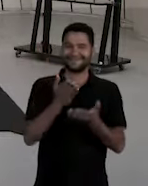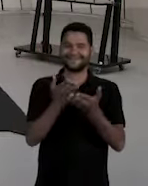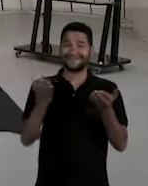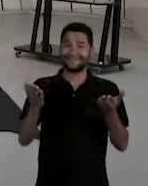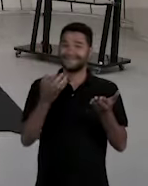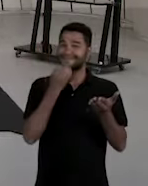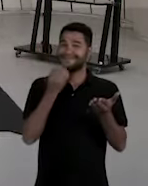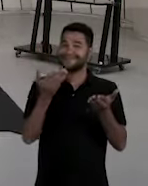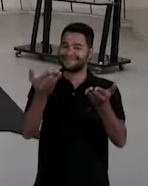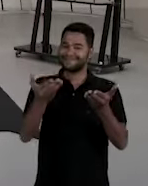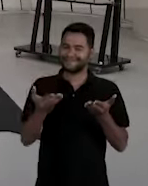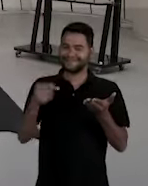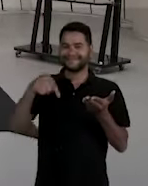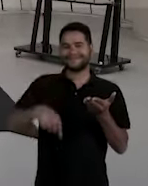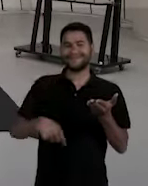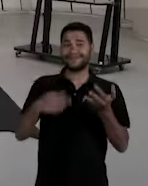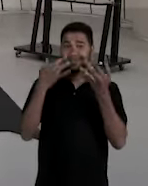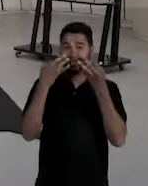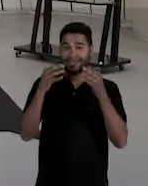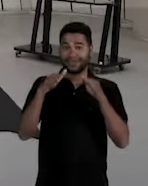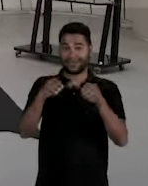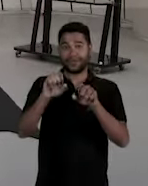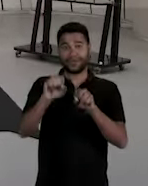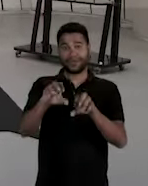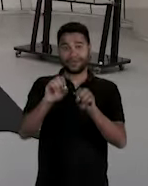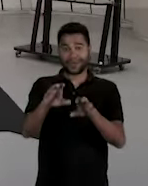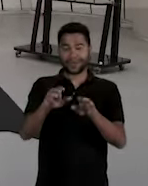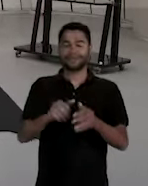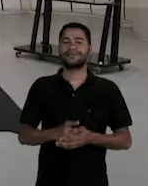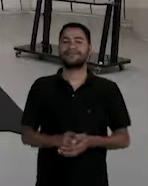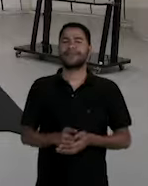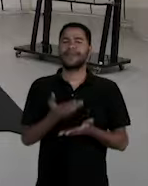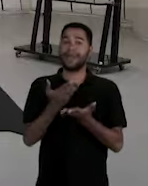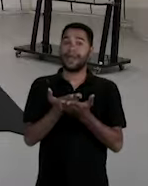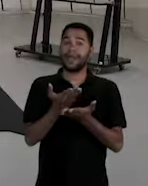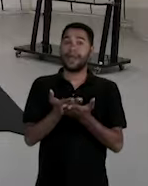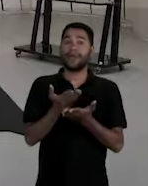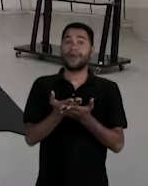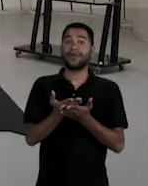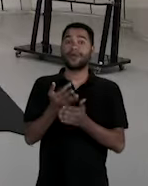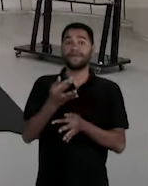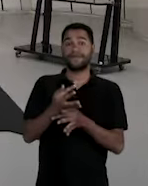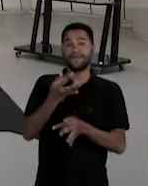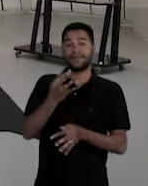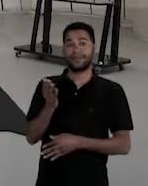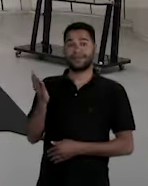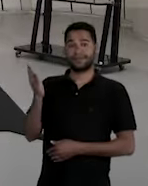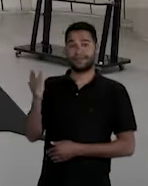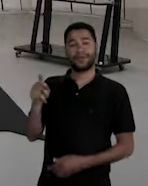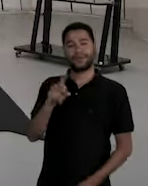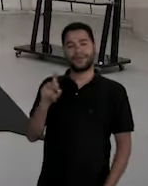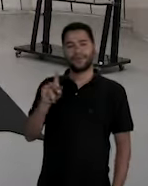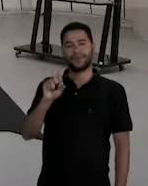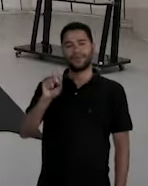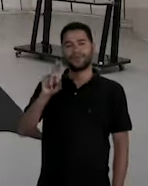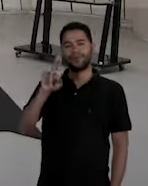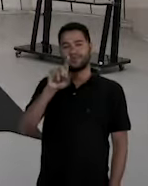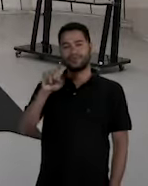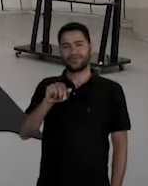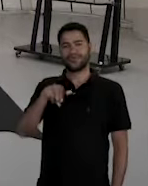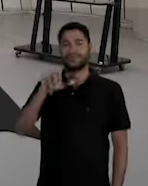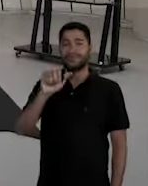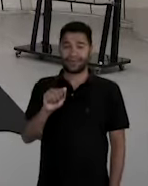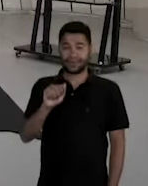estudante! Seja bem-vindo ao Se Liga na Educação, aula de Física comigo, professora Suzana